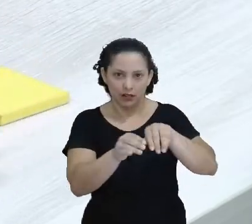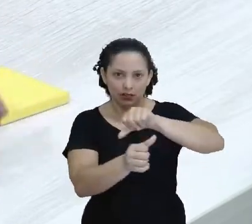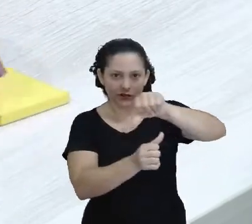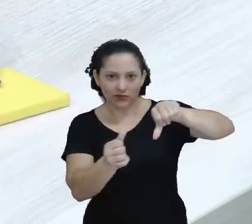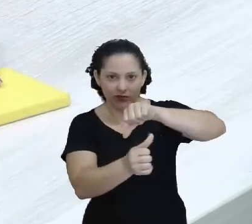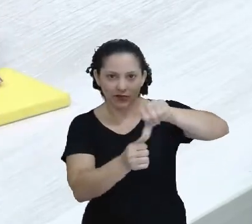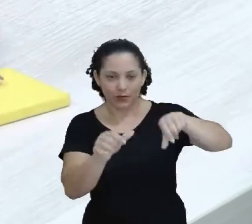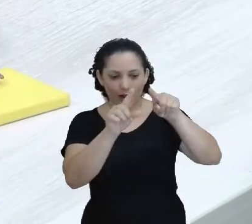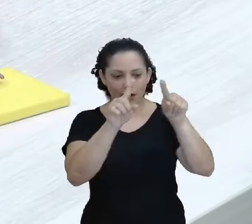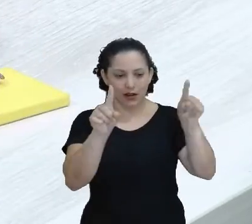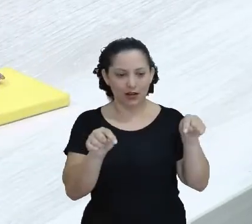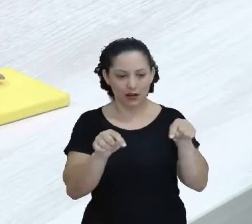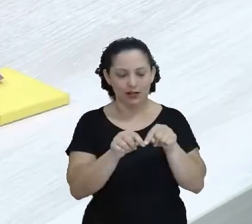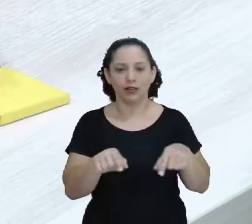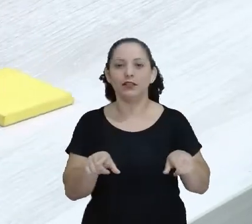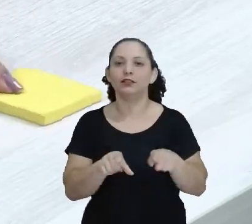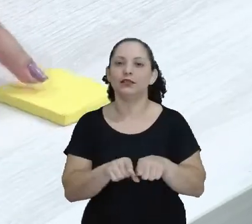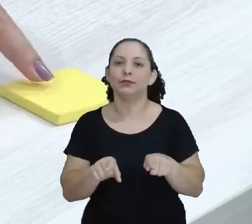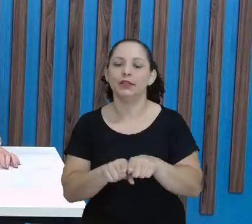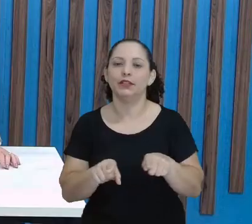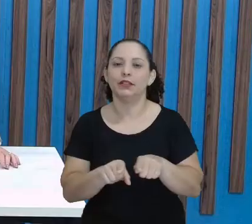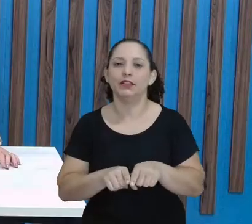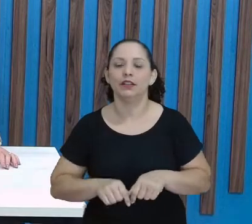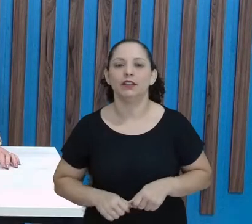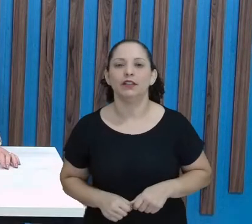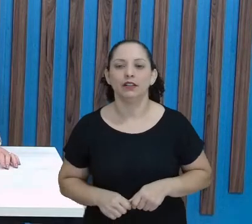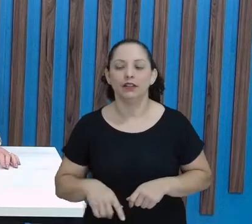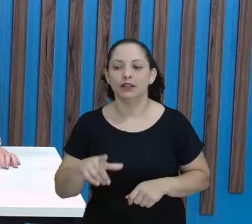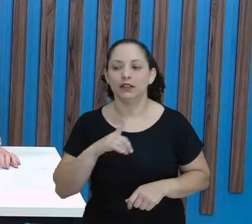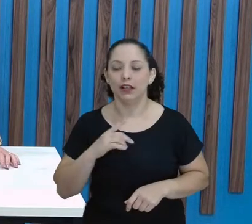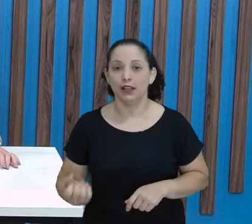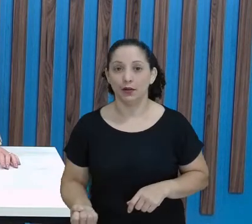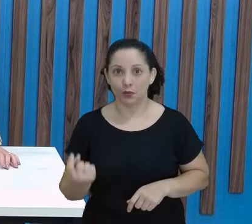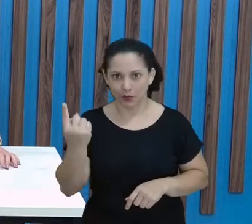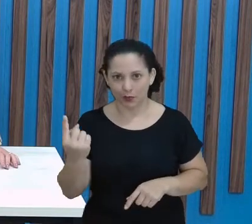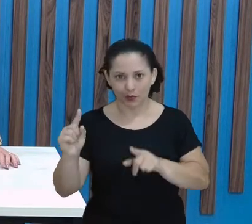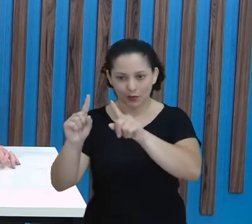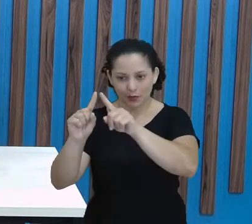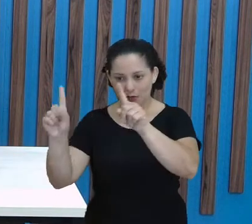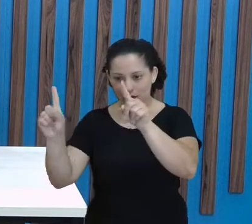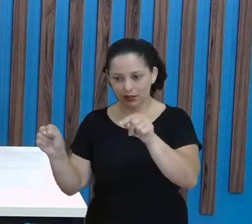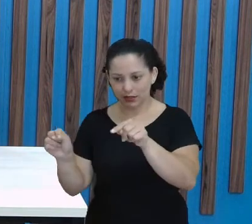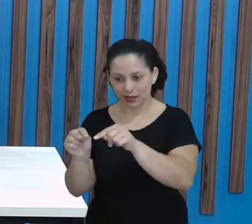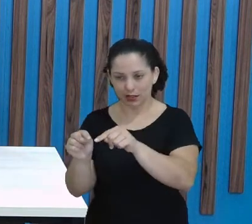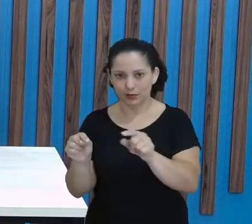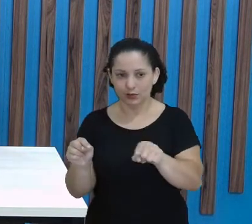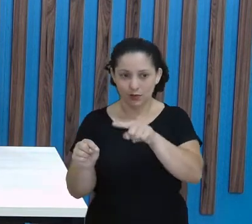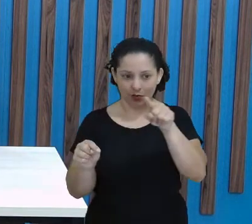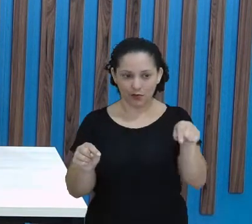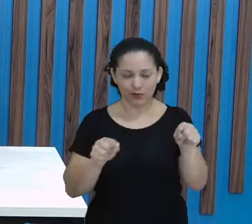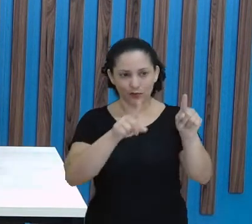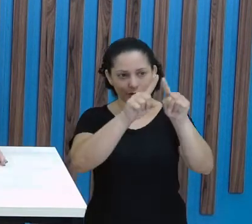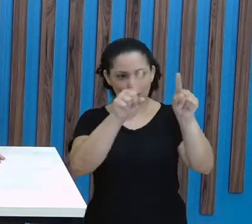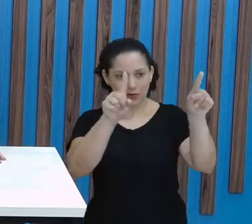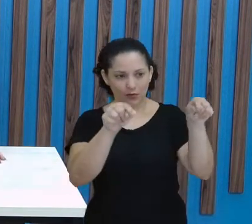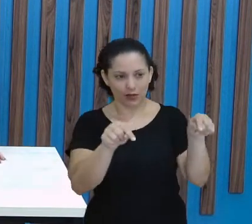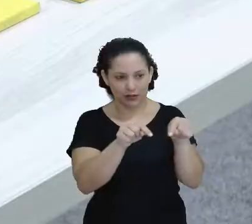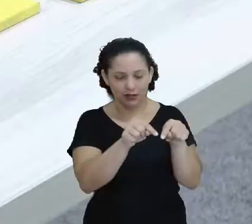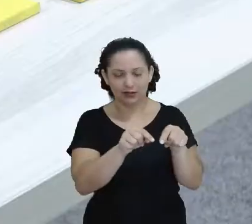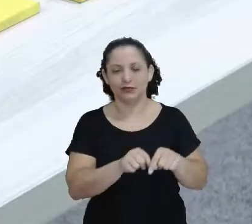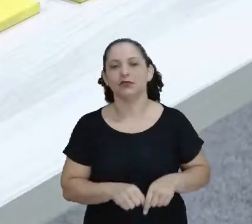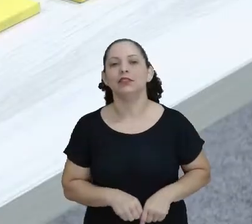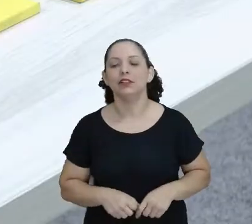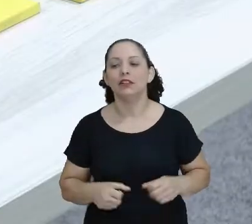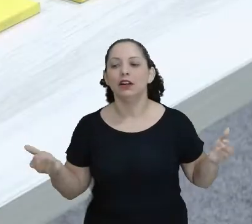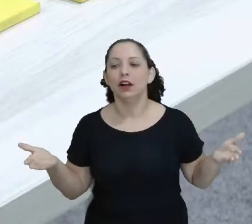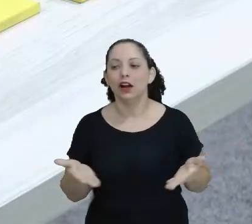resultar no quadrado. Então, aqui eu já tenho uma unidade de medida, com mais uma, 2. Vamos